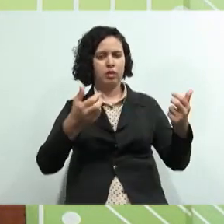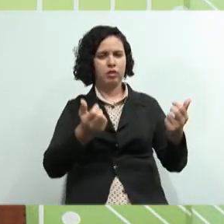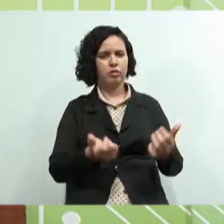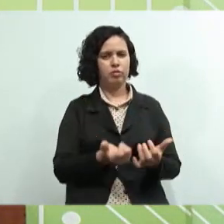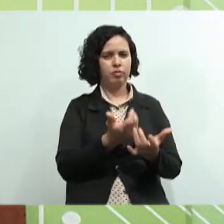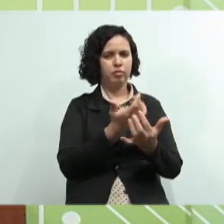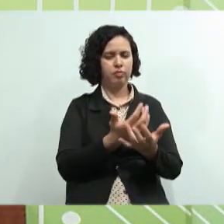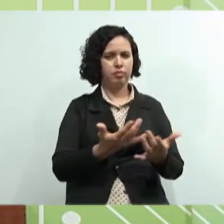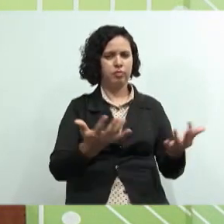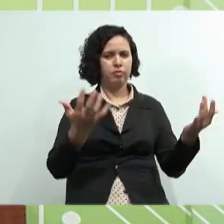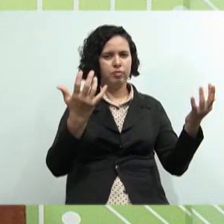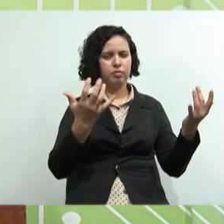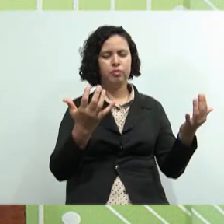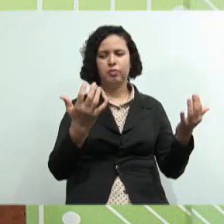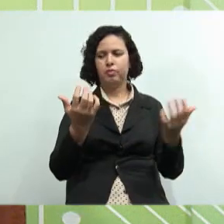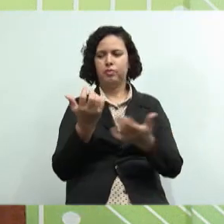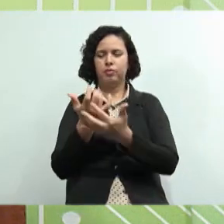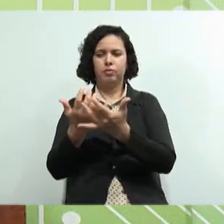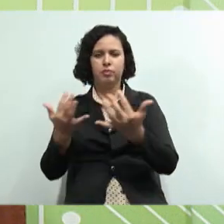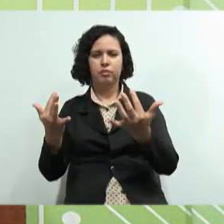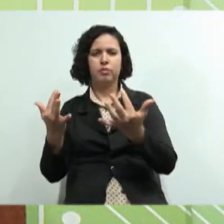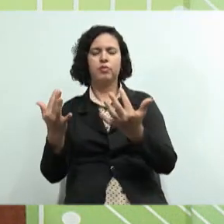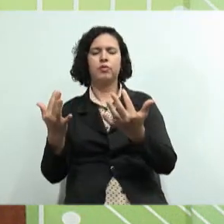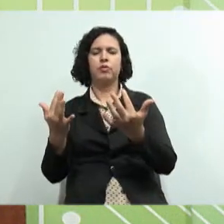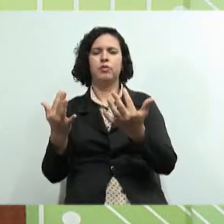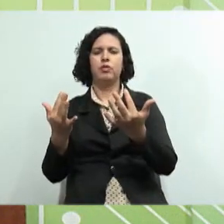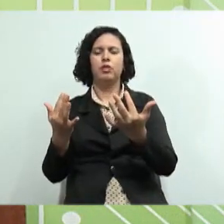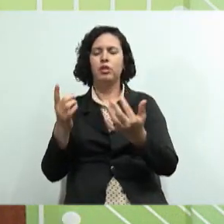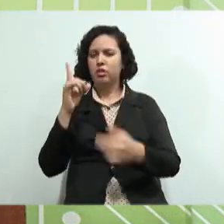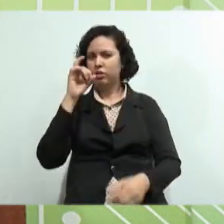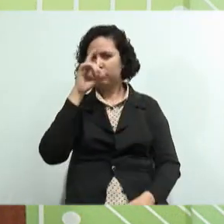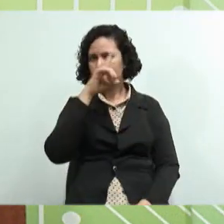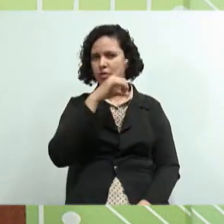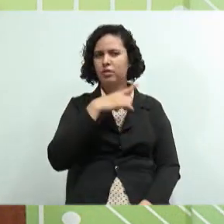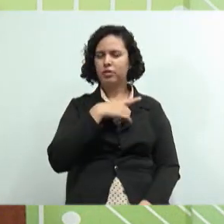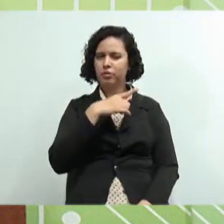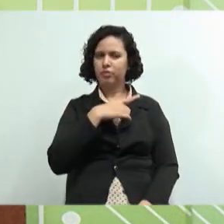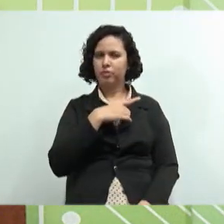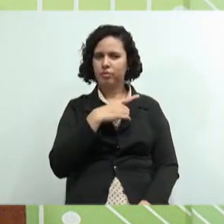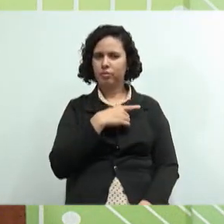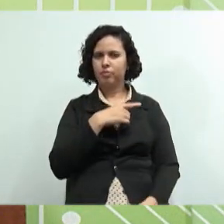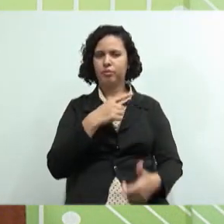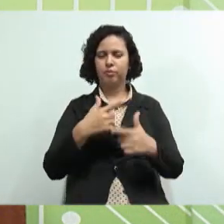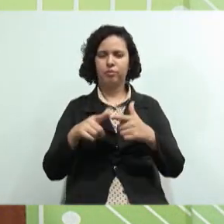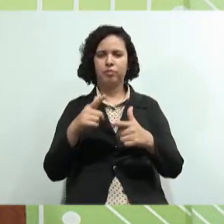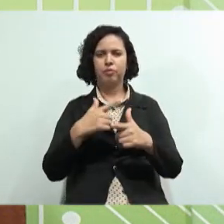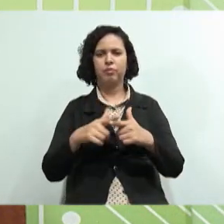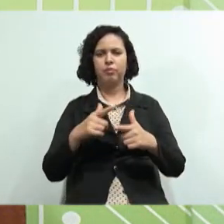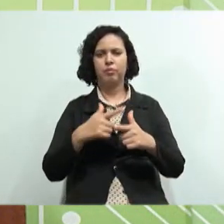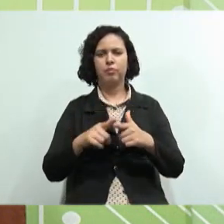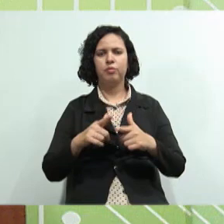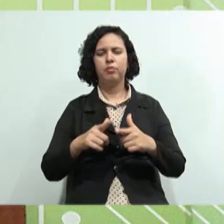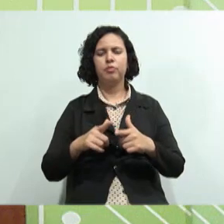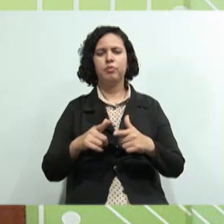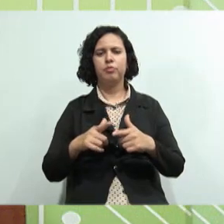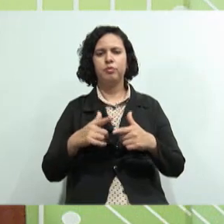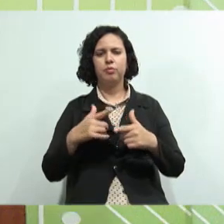grande quebra na produção, porque a gente vai ter várias pessoas produzindo o mesmo produto ao mesmo tempo. Isso acaba sendo